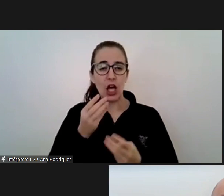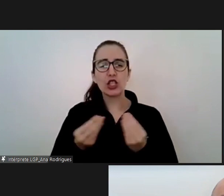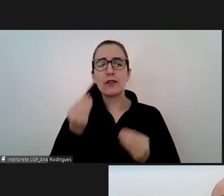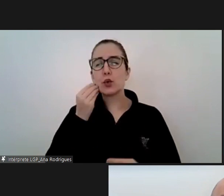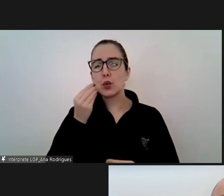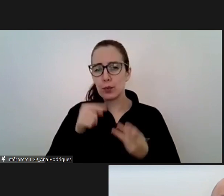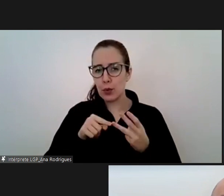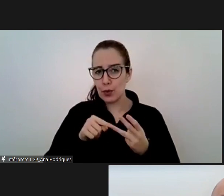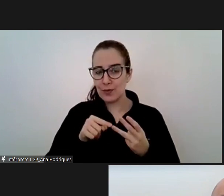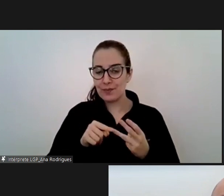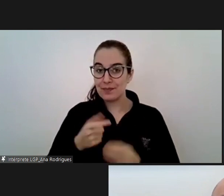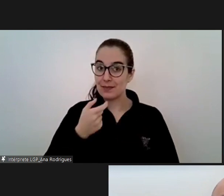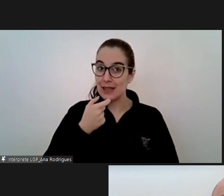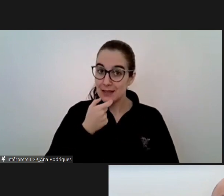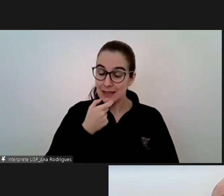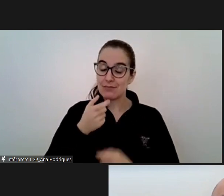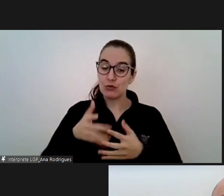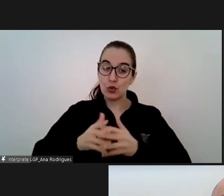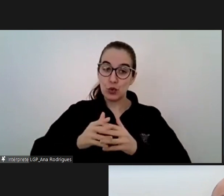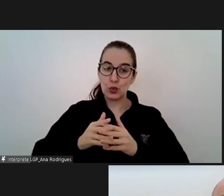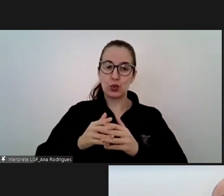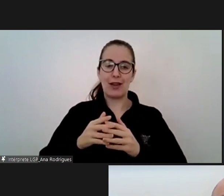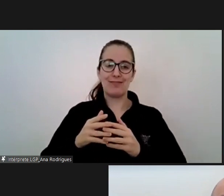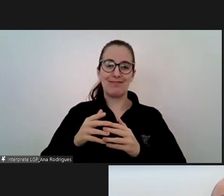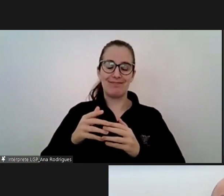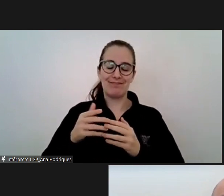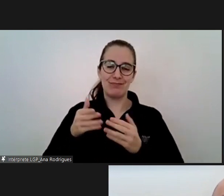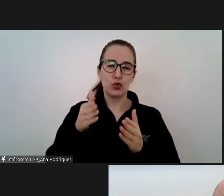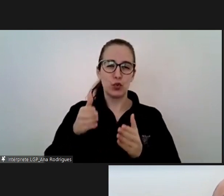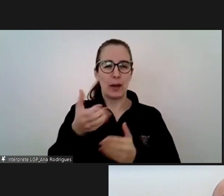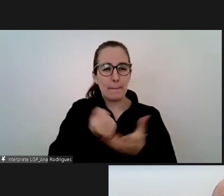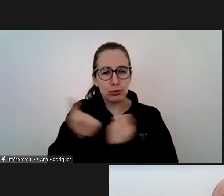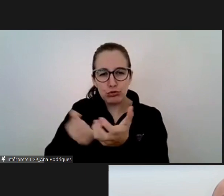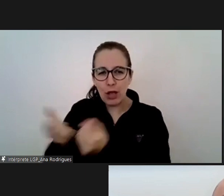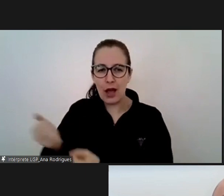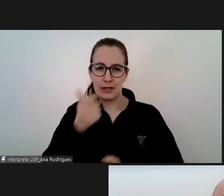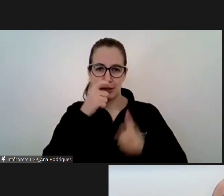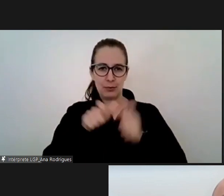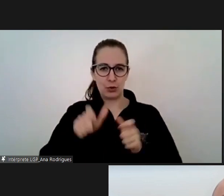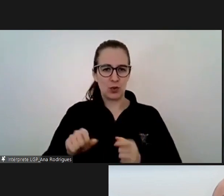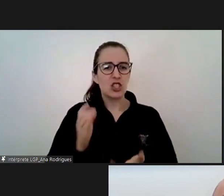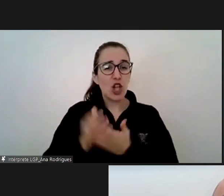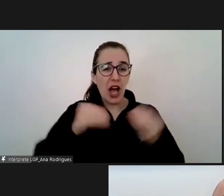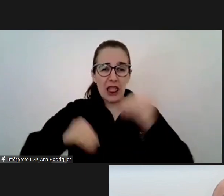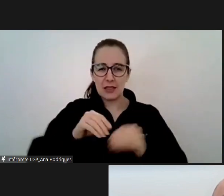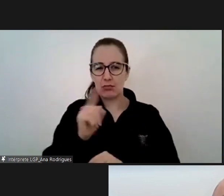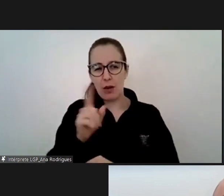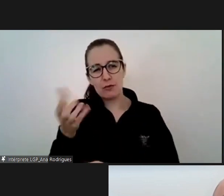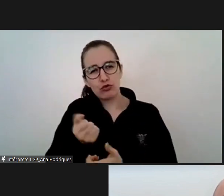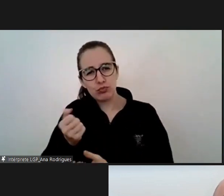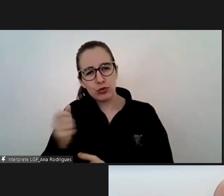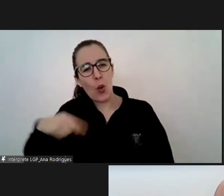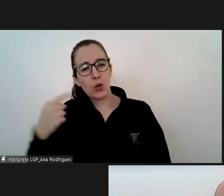com mecanismos que vão muito para além das eleições e que podem, de facto, vir a convencer o cidadão de que, se tiver